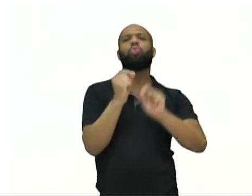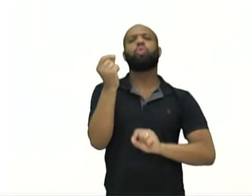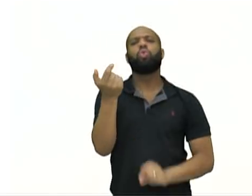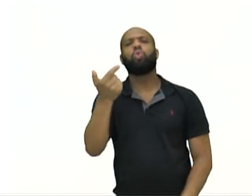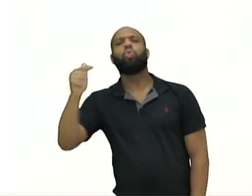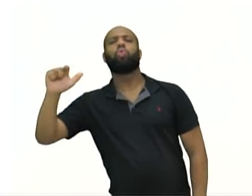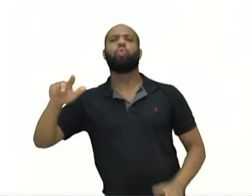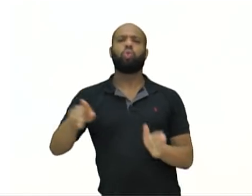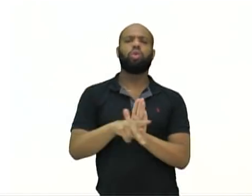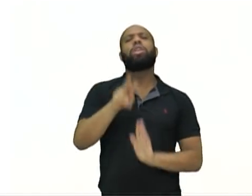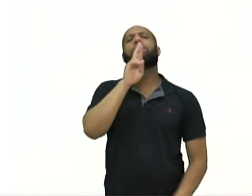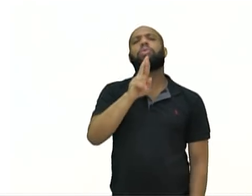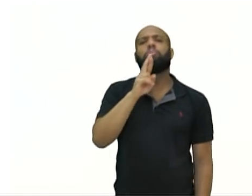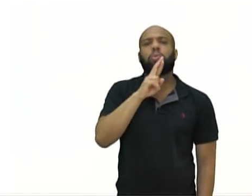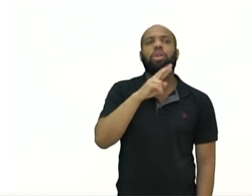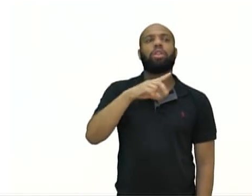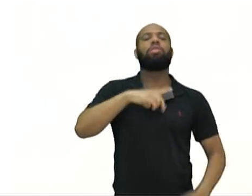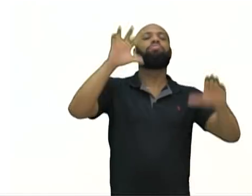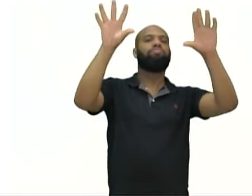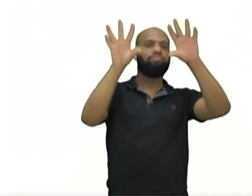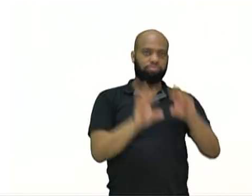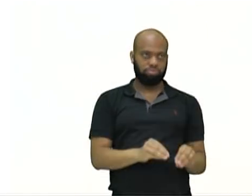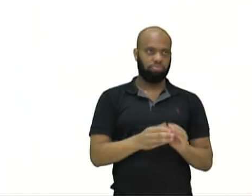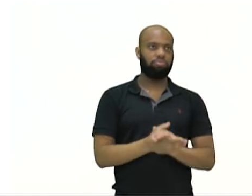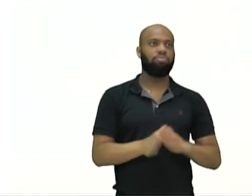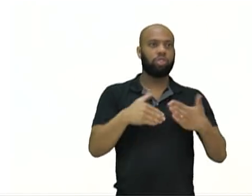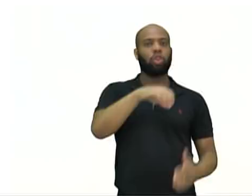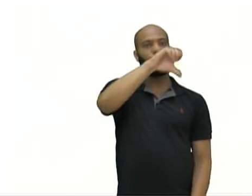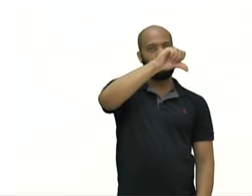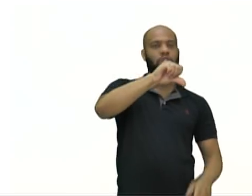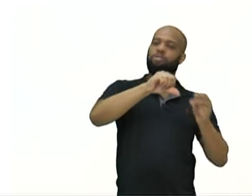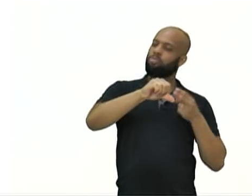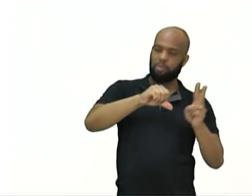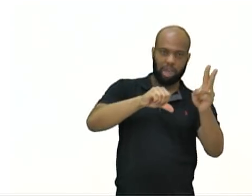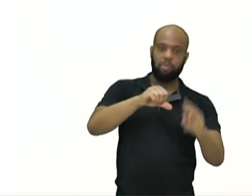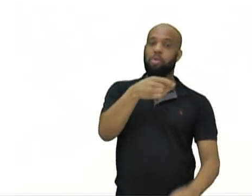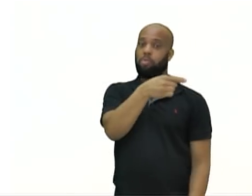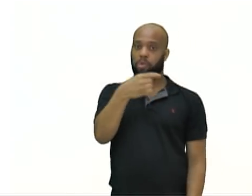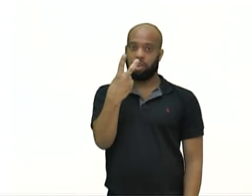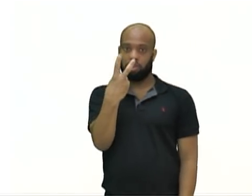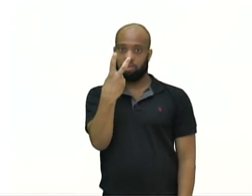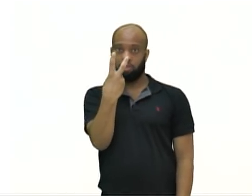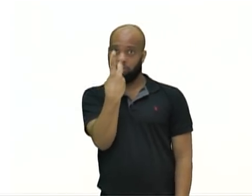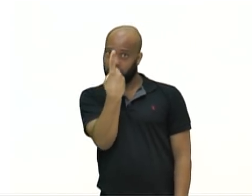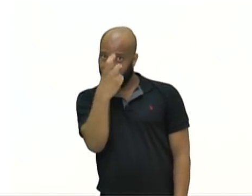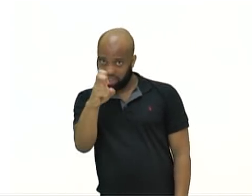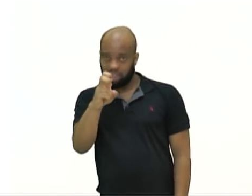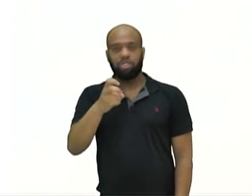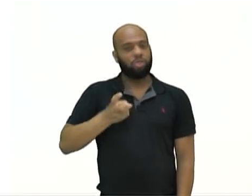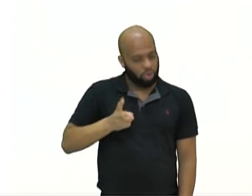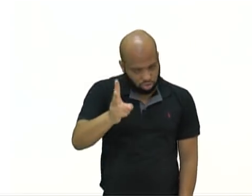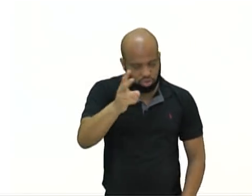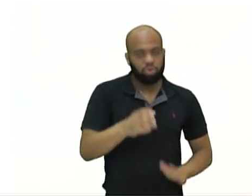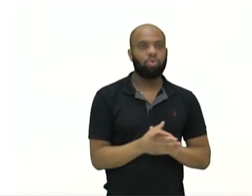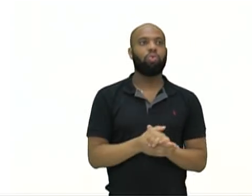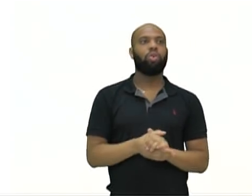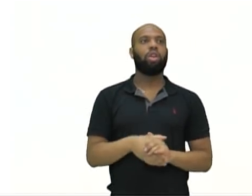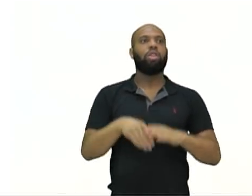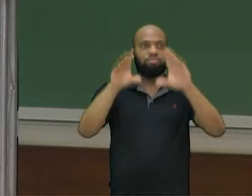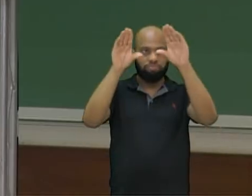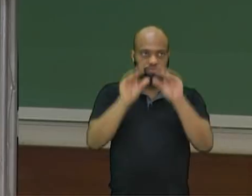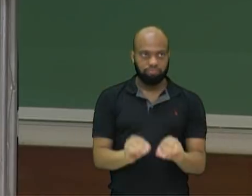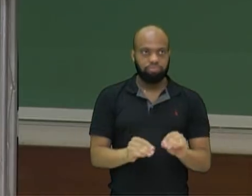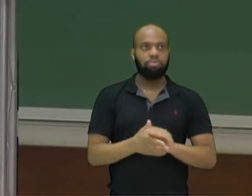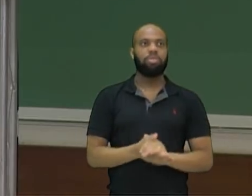do resultado da minha operação? Eu vou repetir. Então, 9 continua 9, menos 15i continua menos 15i, desci de novo